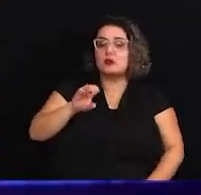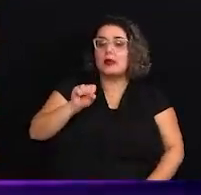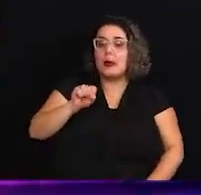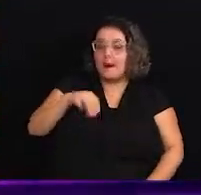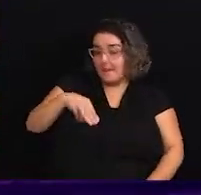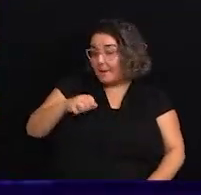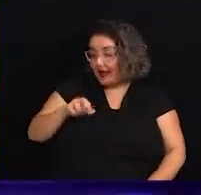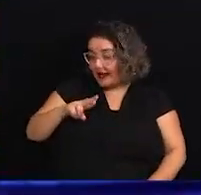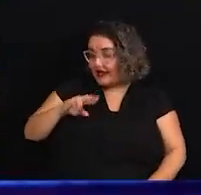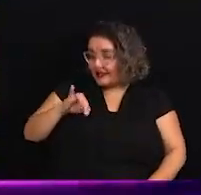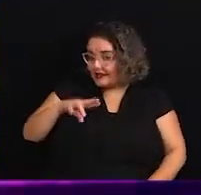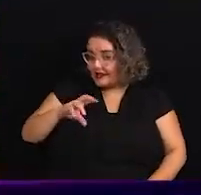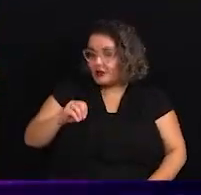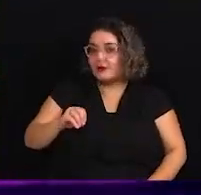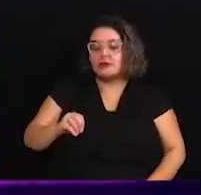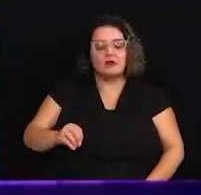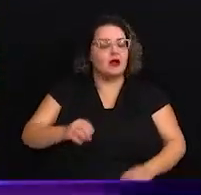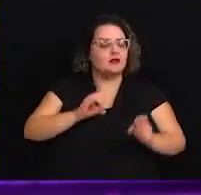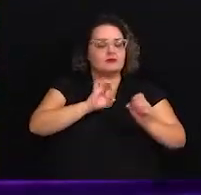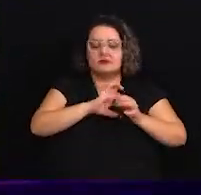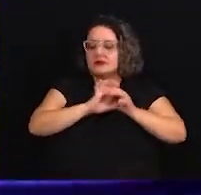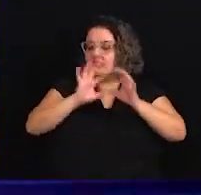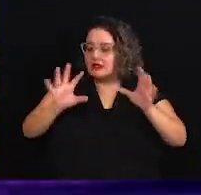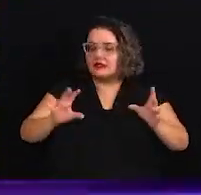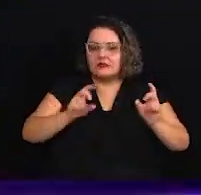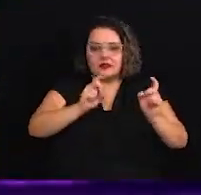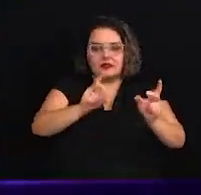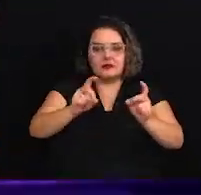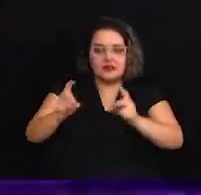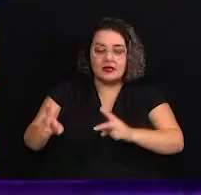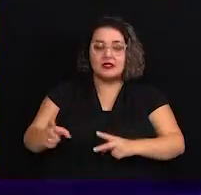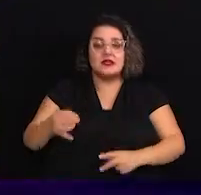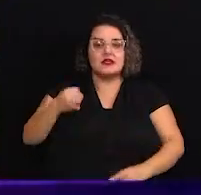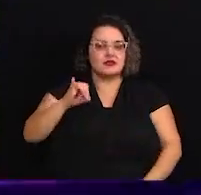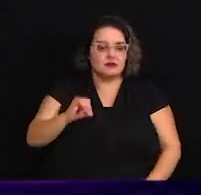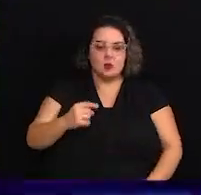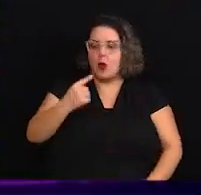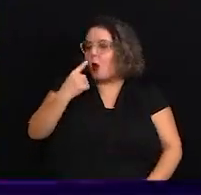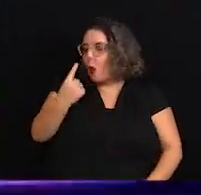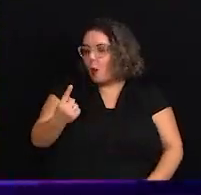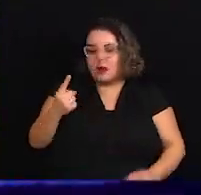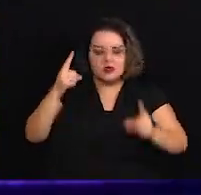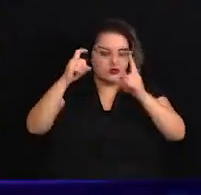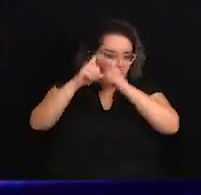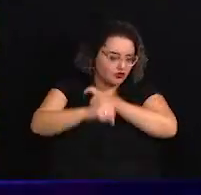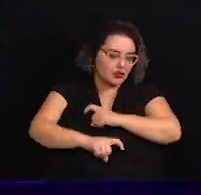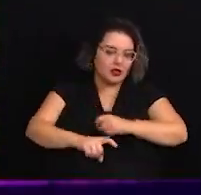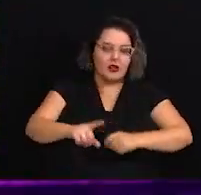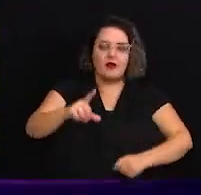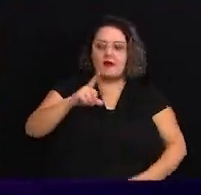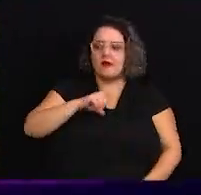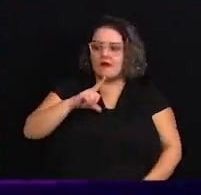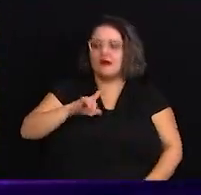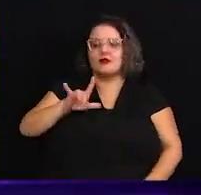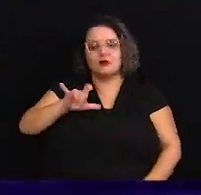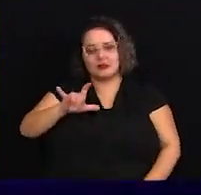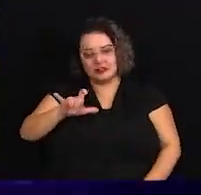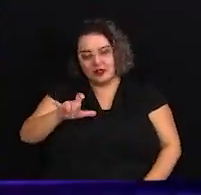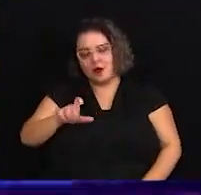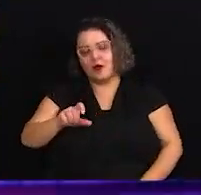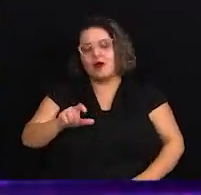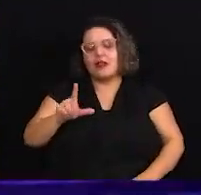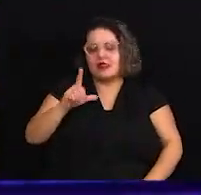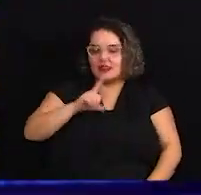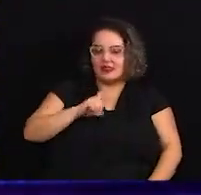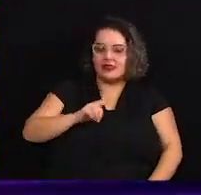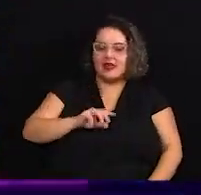de venda, o livro está aí à disposição. Qualquer coisa, se você entrar com alguma dificuldade, entra no meu perfil no Instagram, que